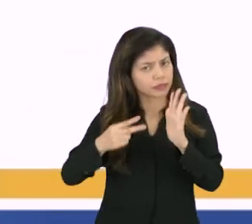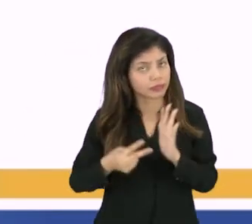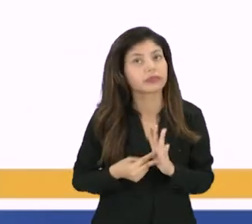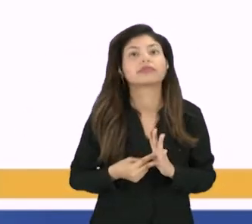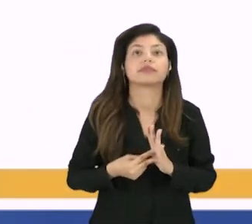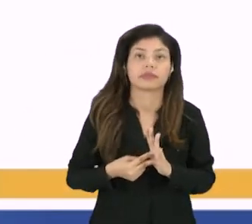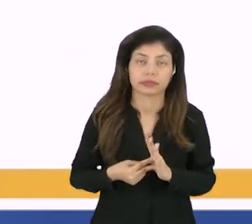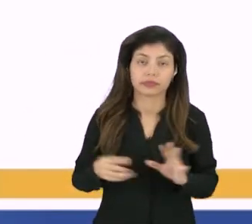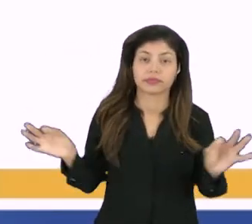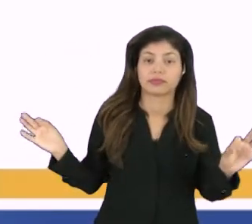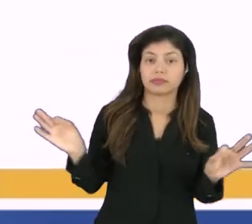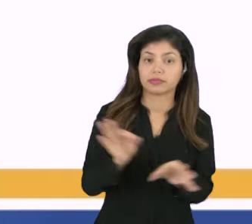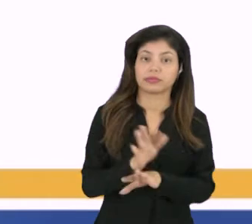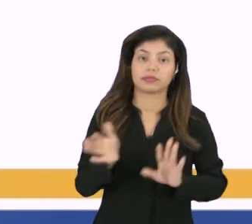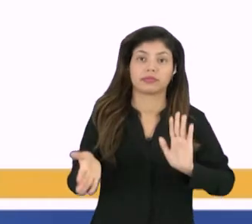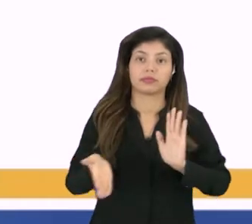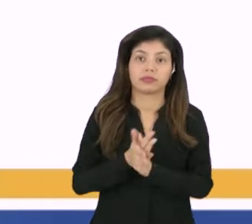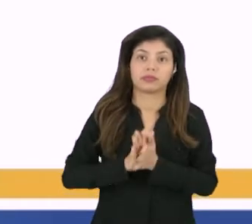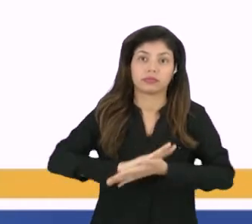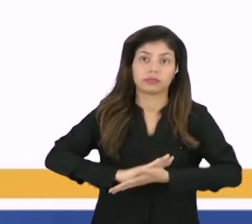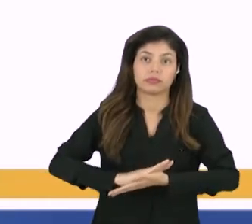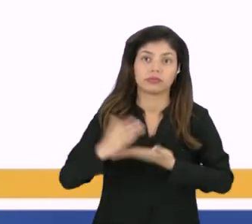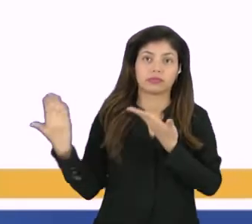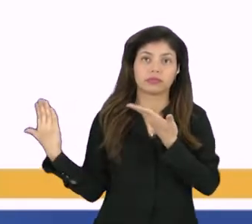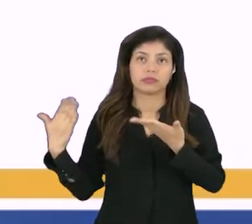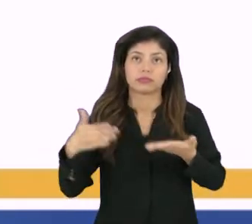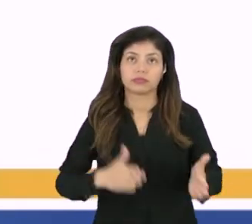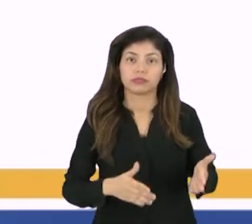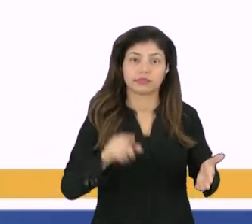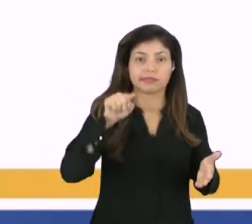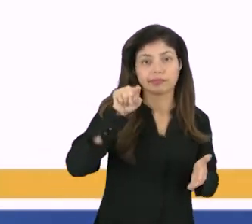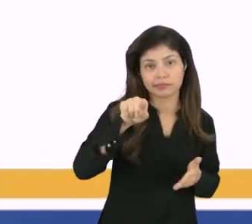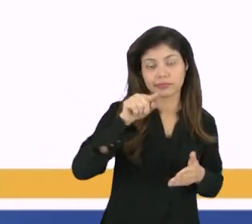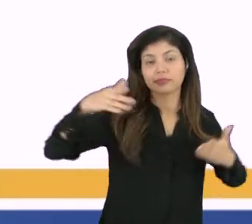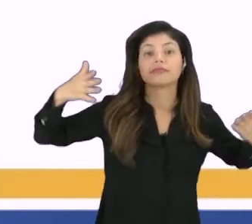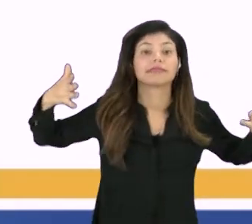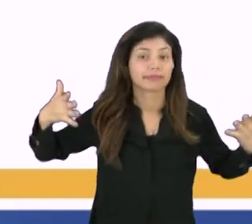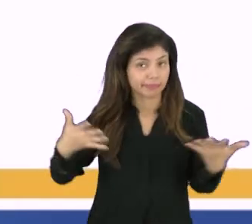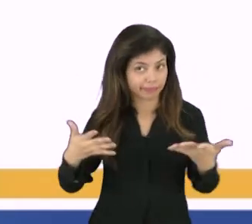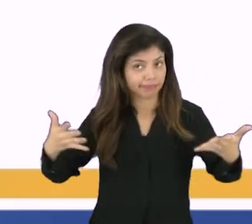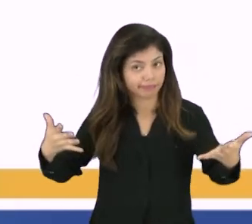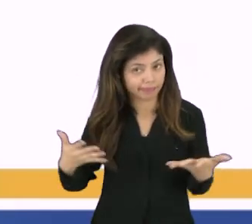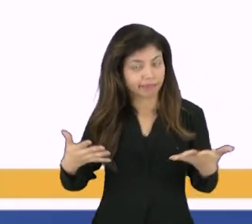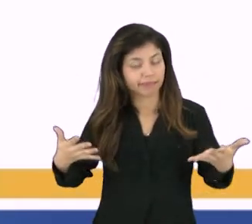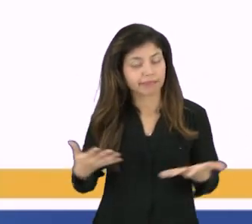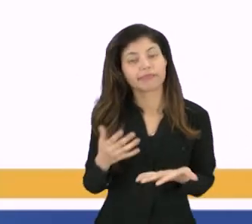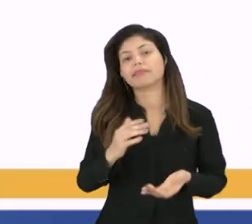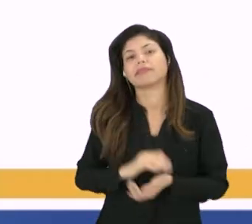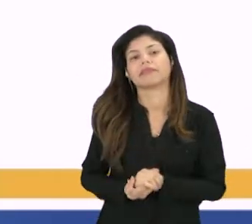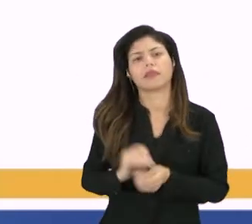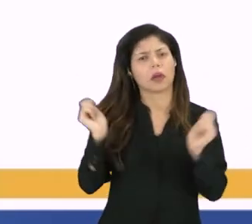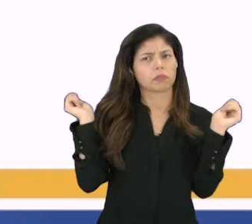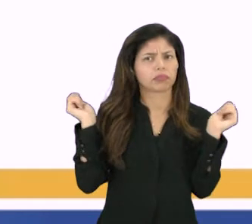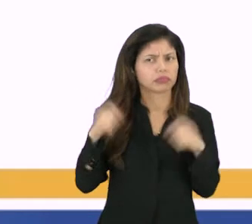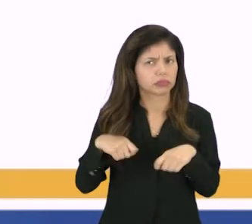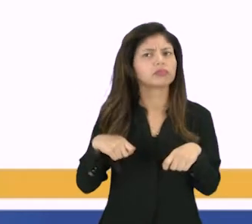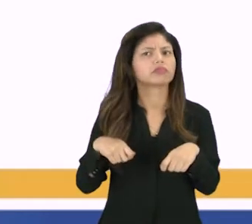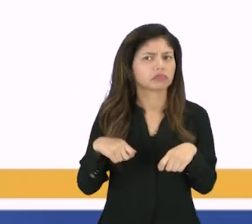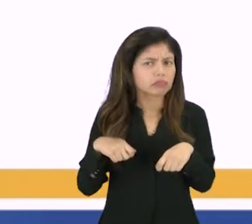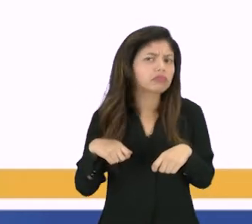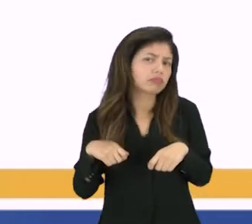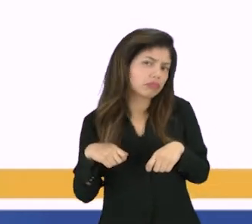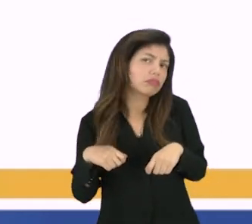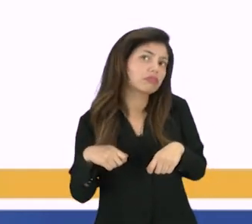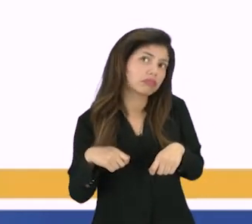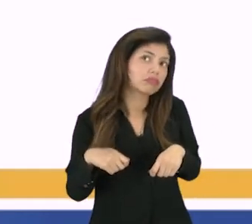da extinção dos dinossauros está chegando nessa galáxia agora. Então é possível, se